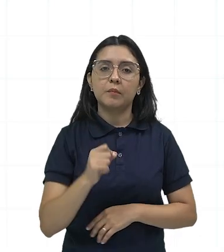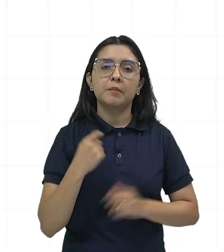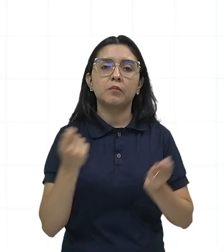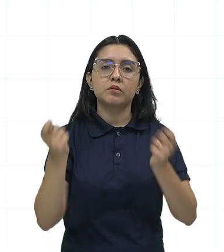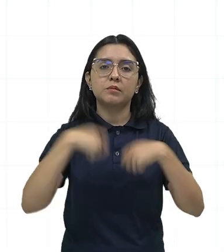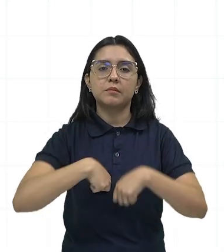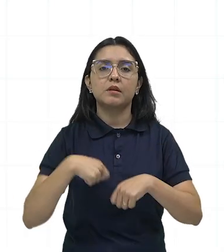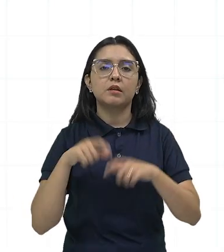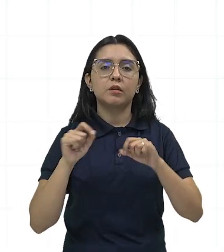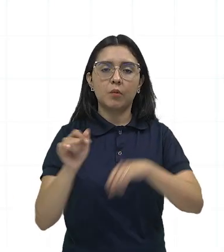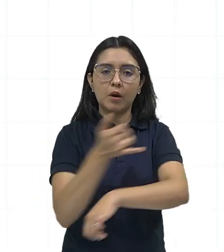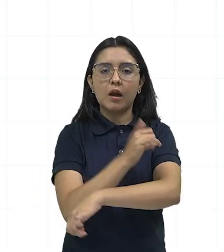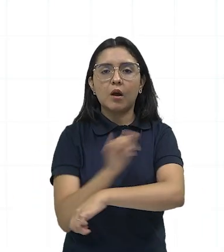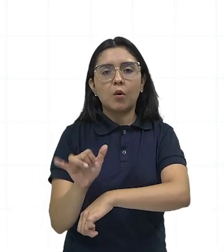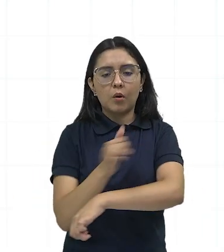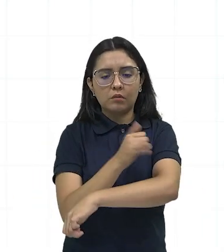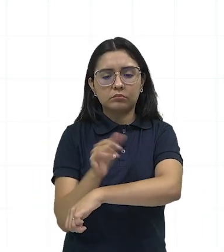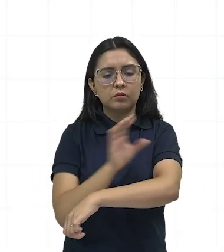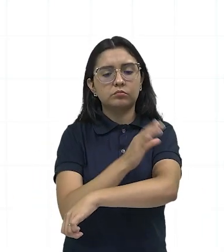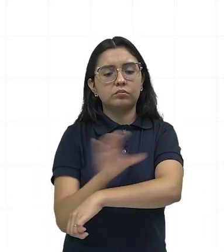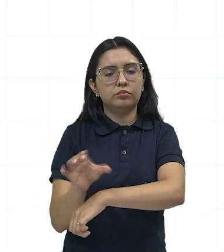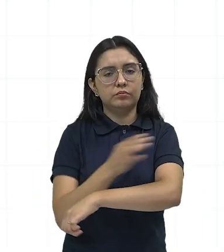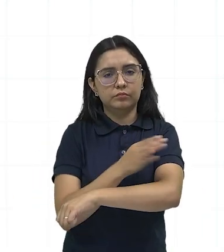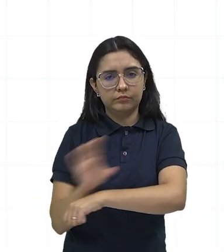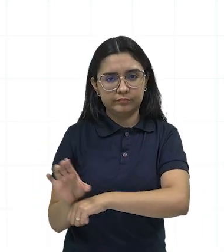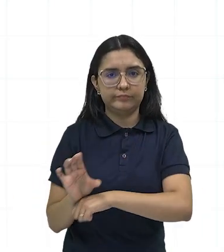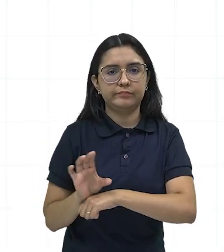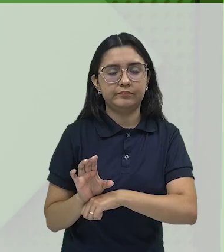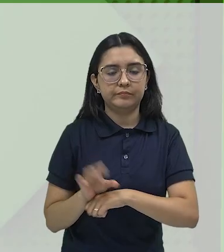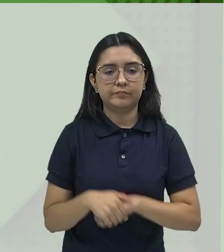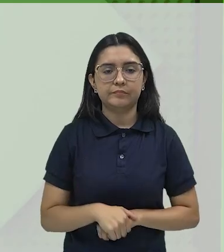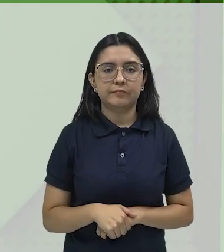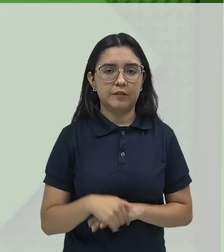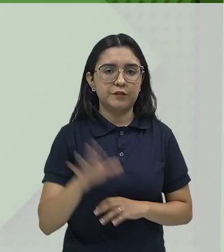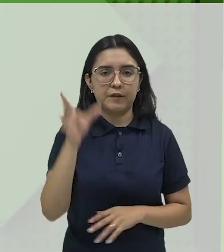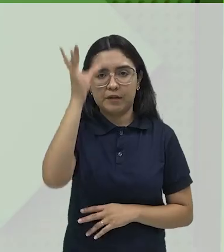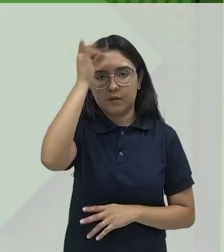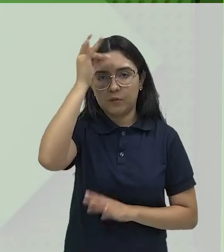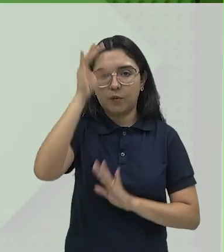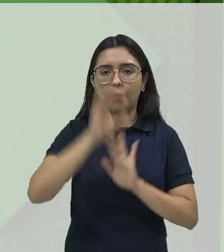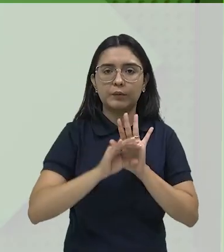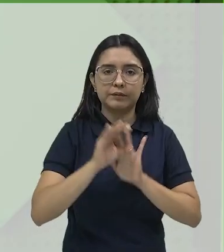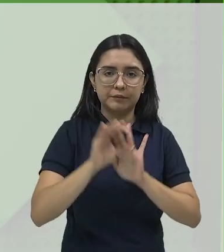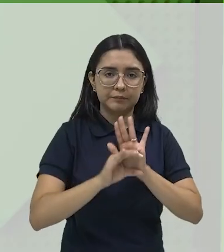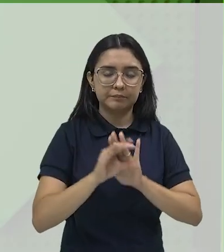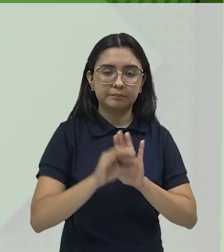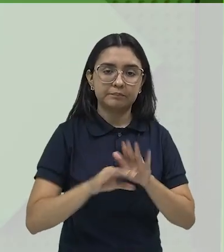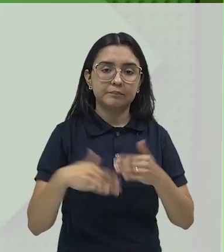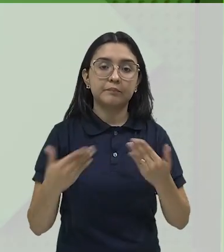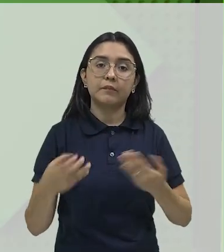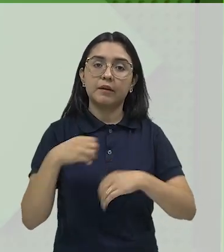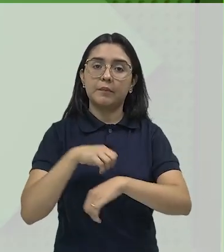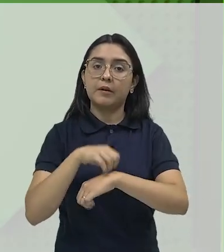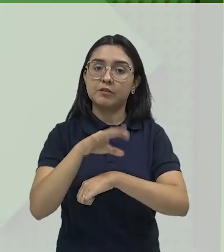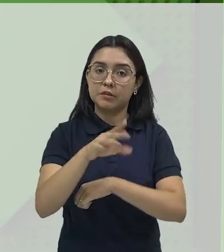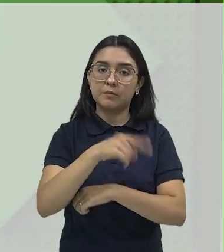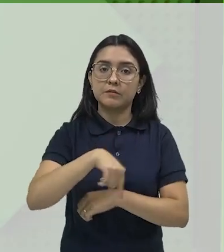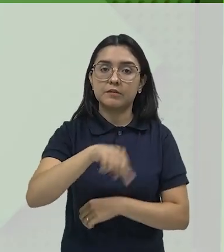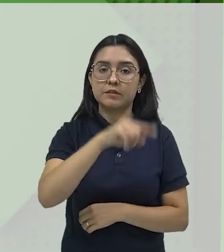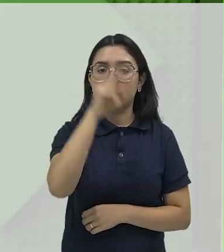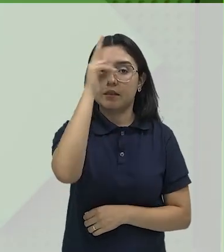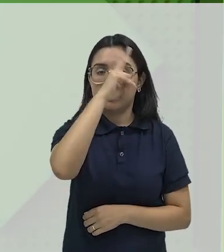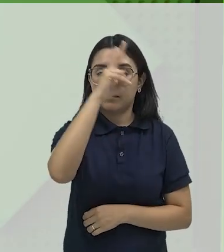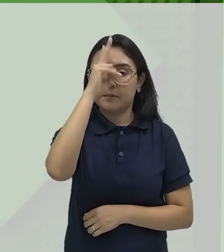corrente elétrica, a gente não vai mais esquecer do seu conceito, né? Então, aí é uma dica para lembrar o